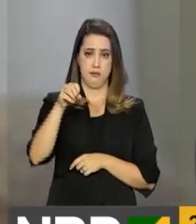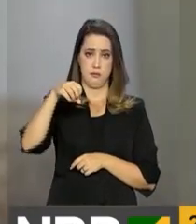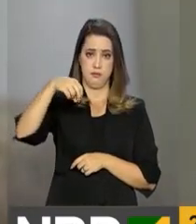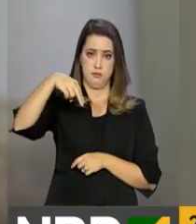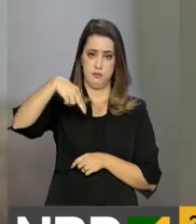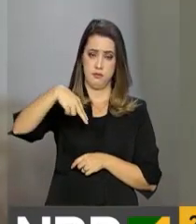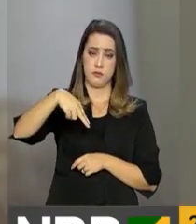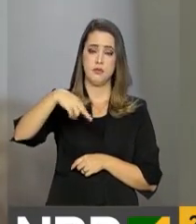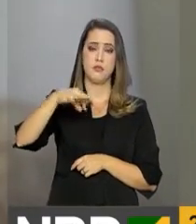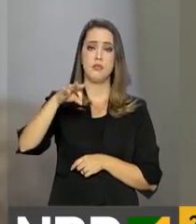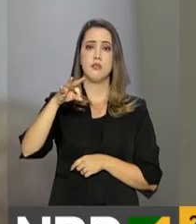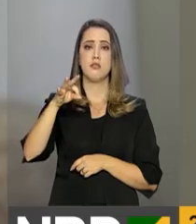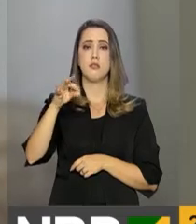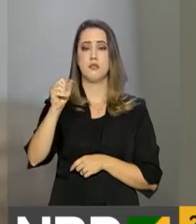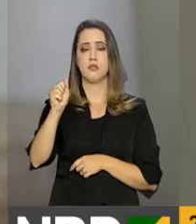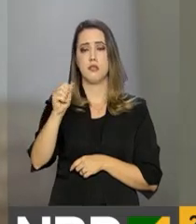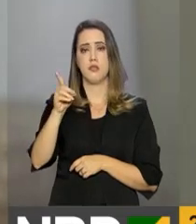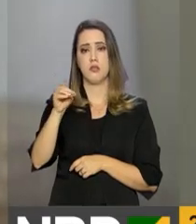Entidades